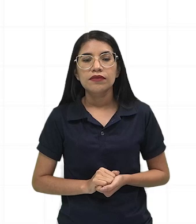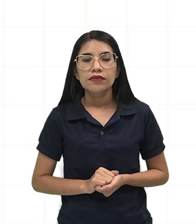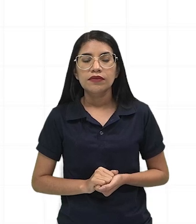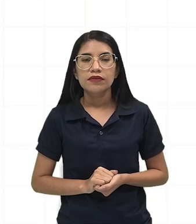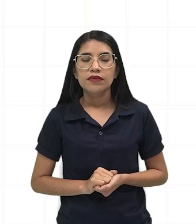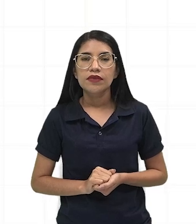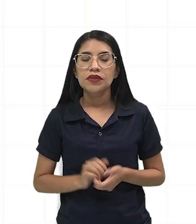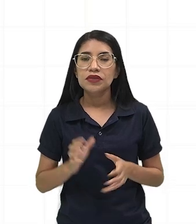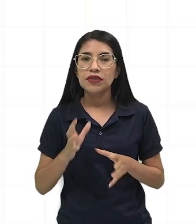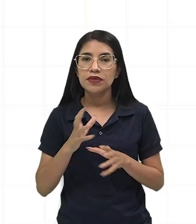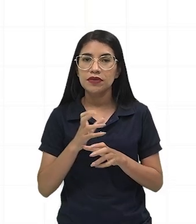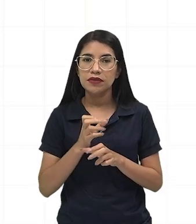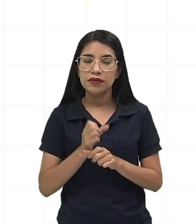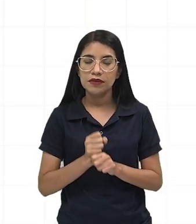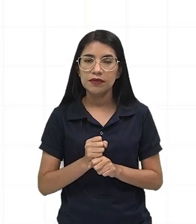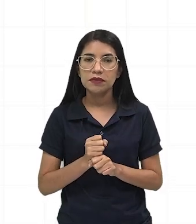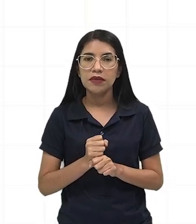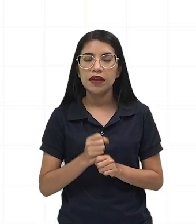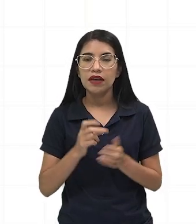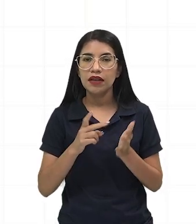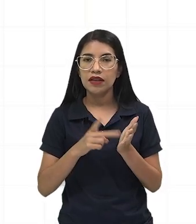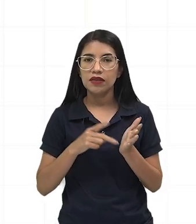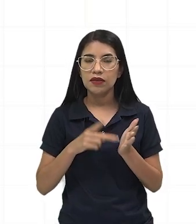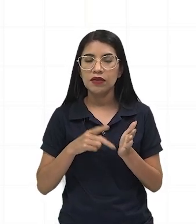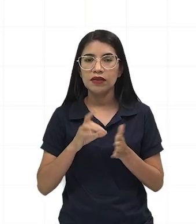vamos somar, né?